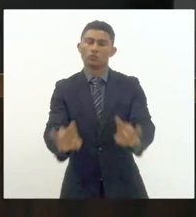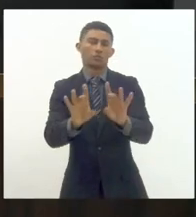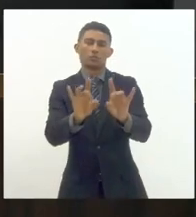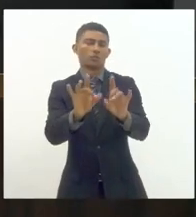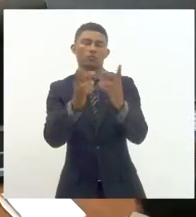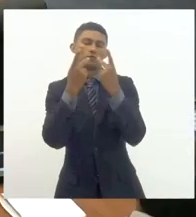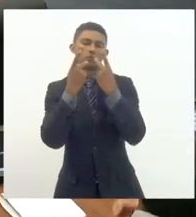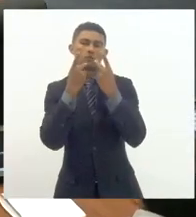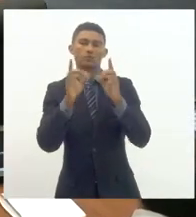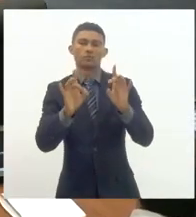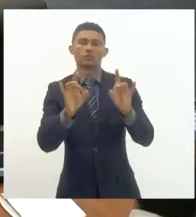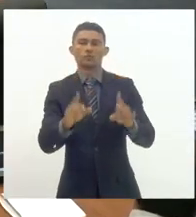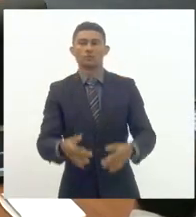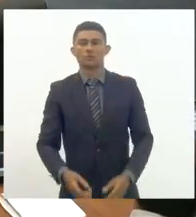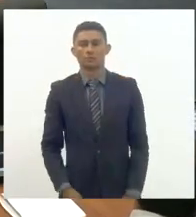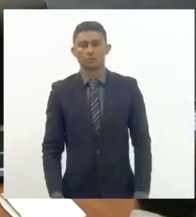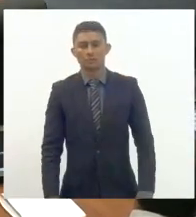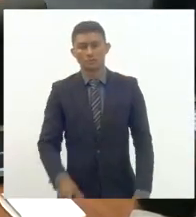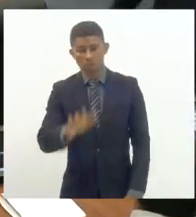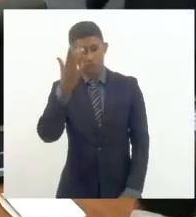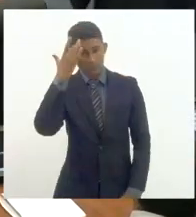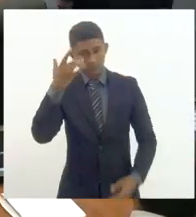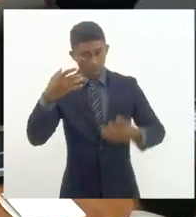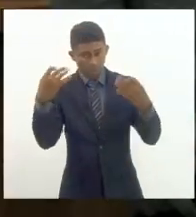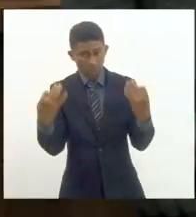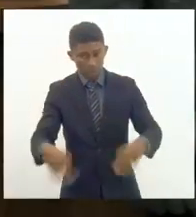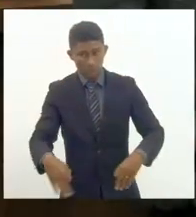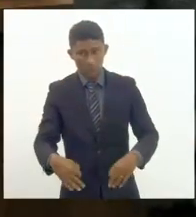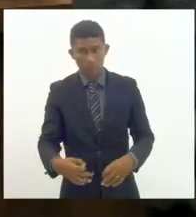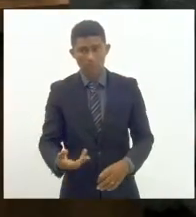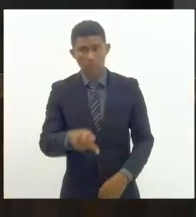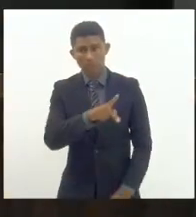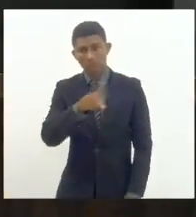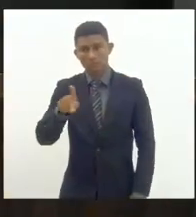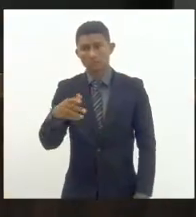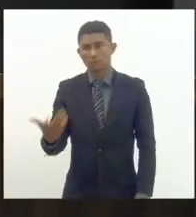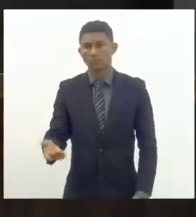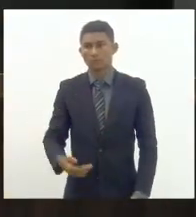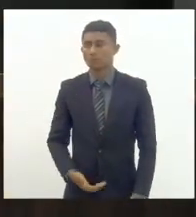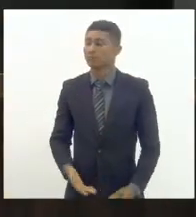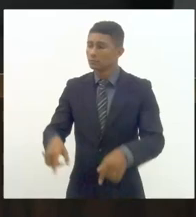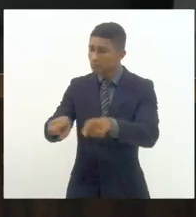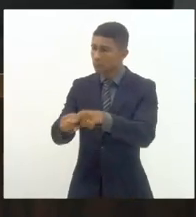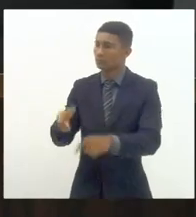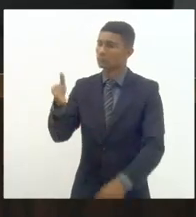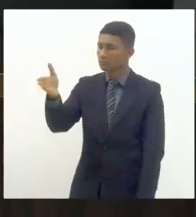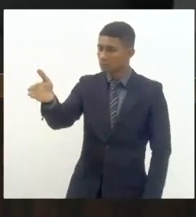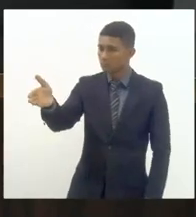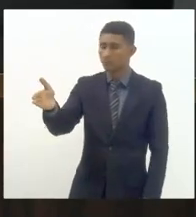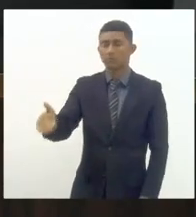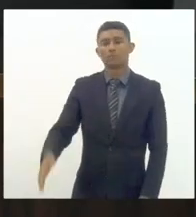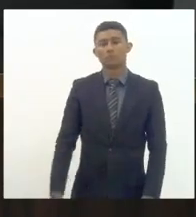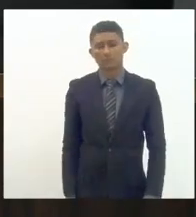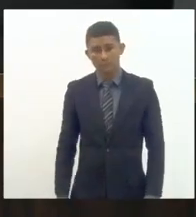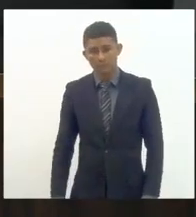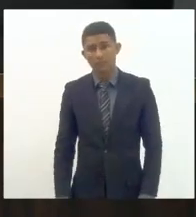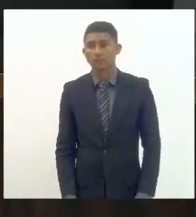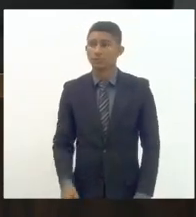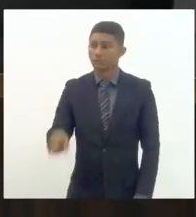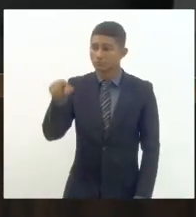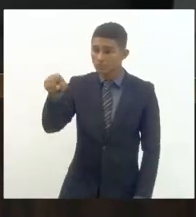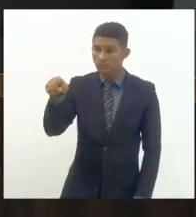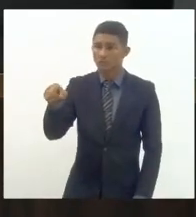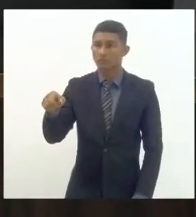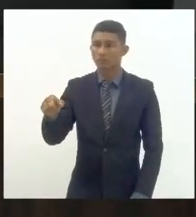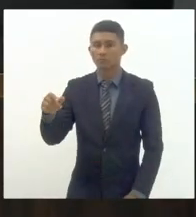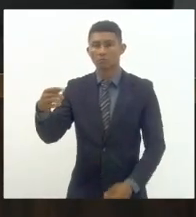só isso. A senhora acha que está certo? A presidência como é que manda. Eu posso homenagear a sua também, quando muito Vossa bom. Excelência muito acabar